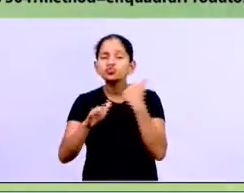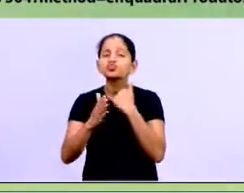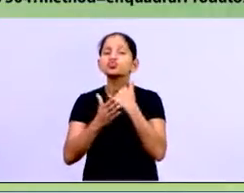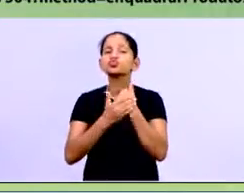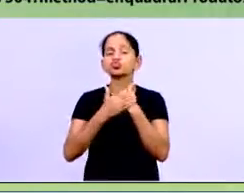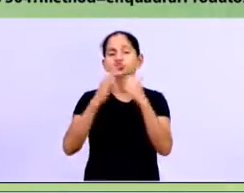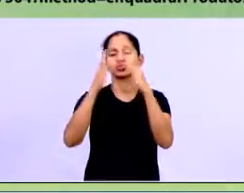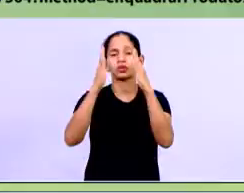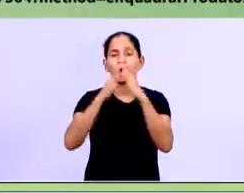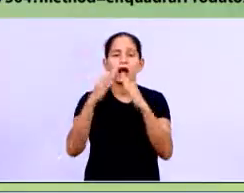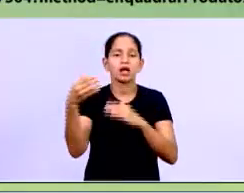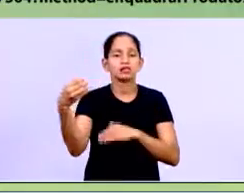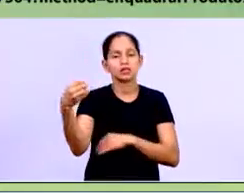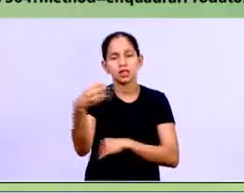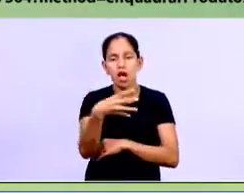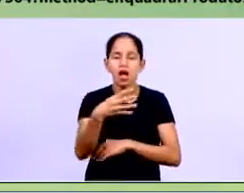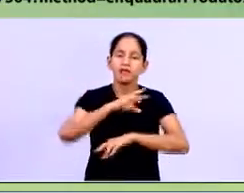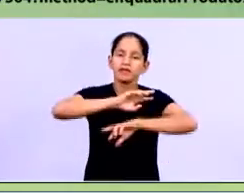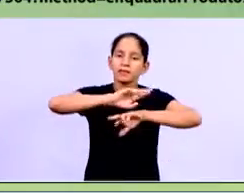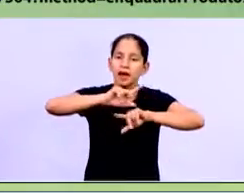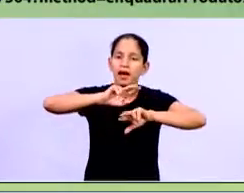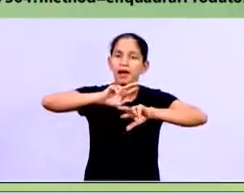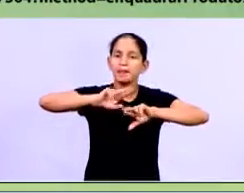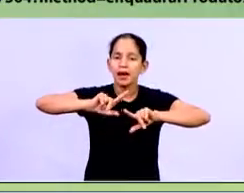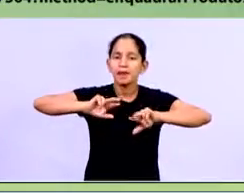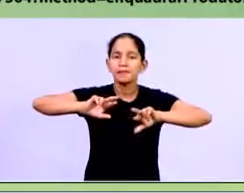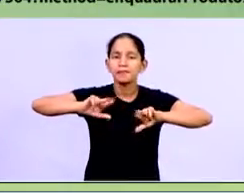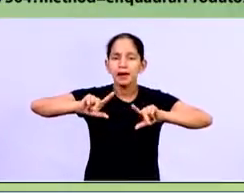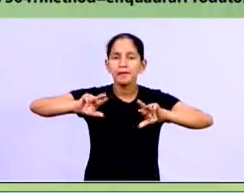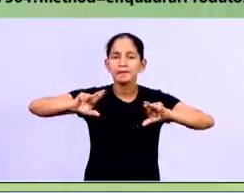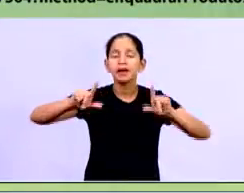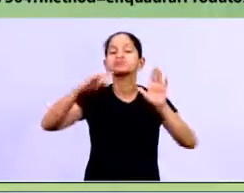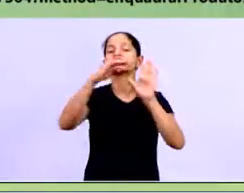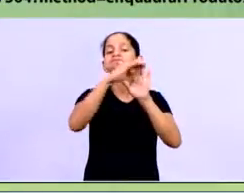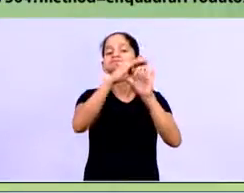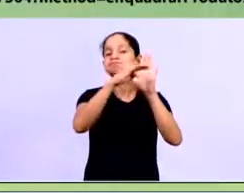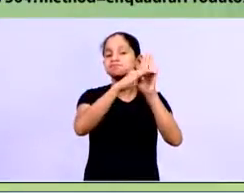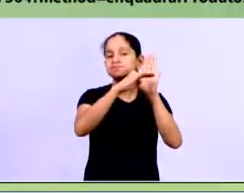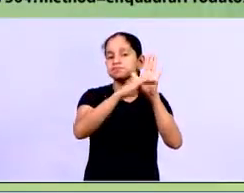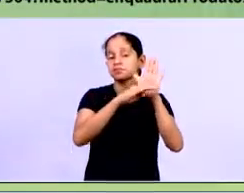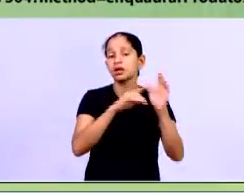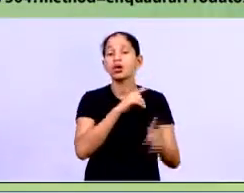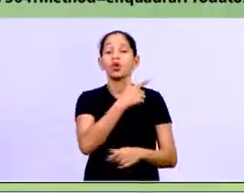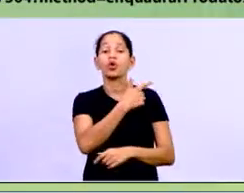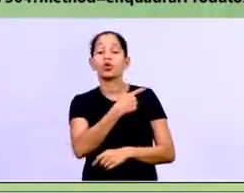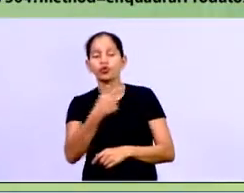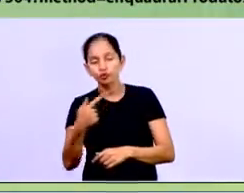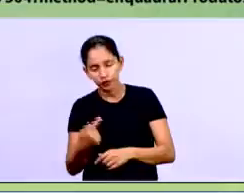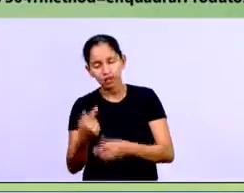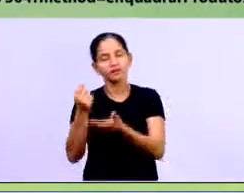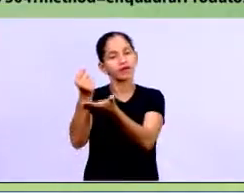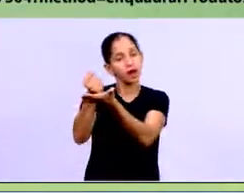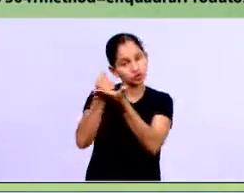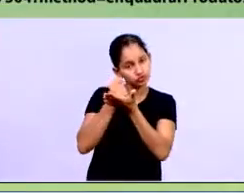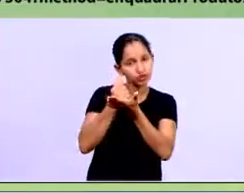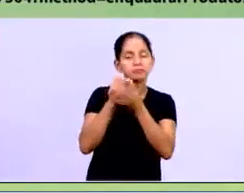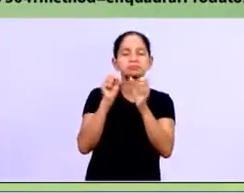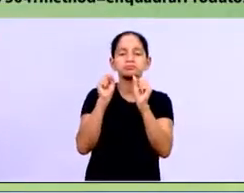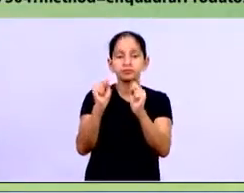novo, no valor de 100 mil, sabendo que eu vou ter um subsídio do governo, a minha primeira prestação será